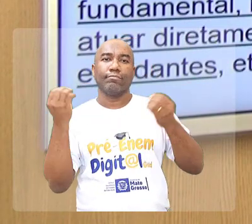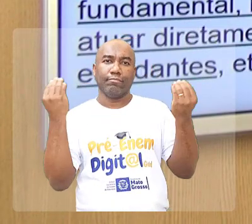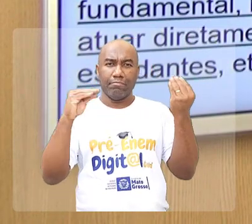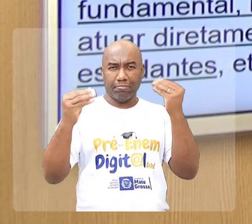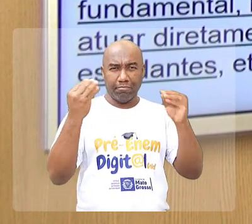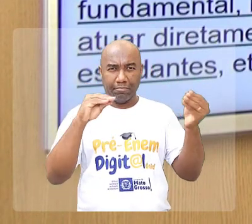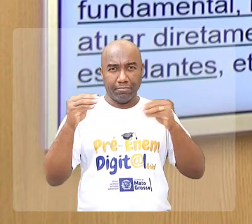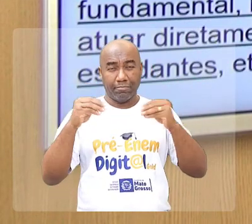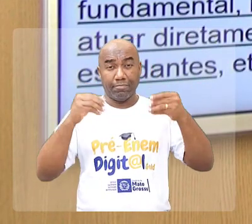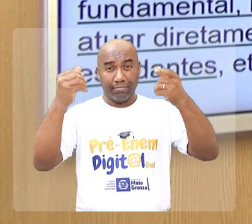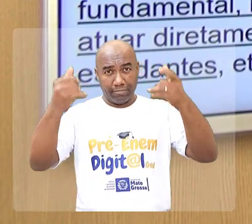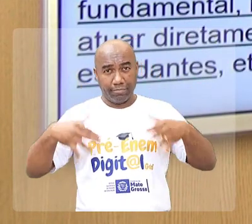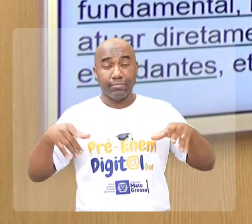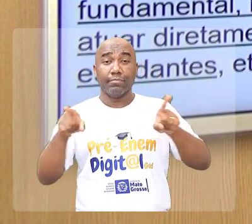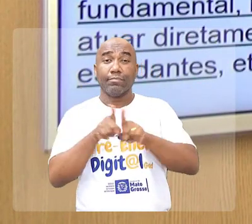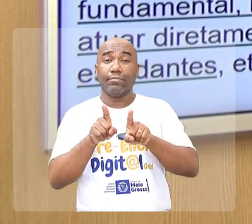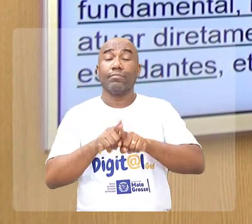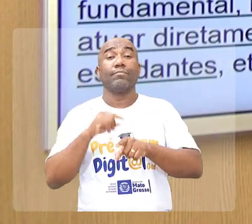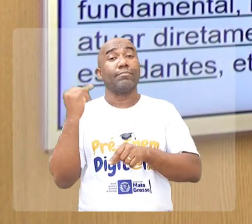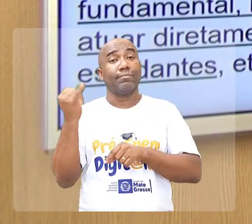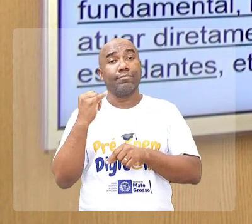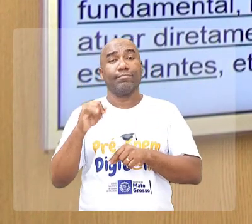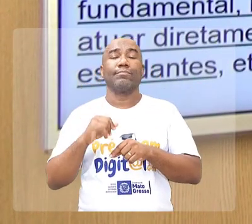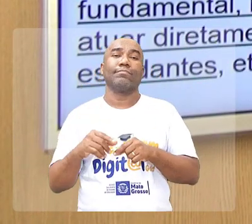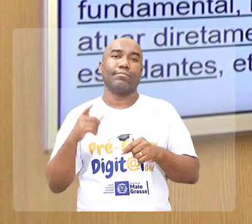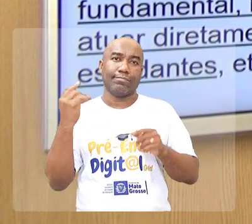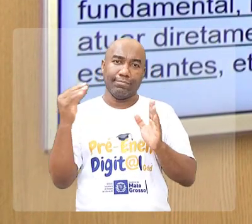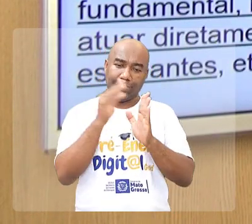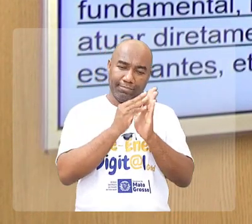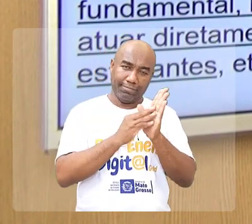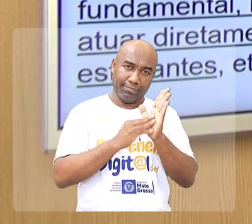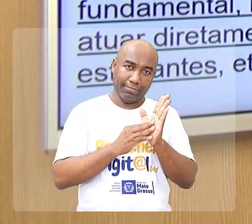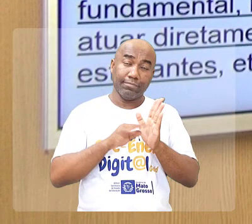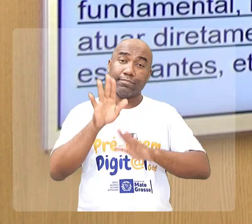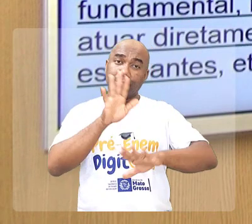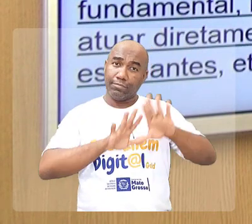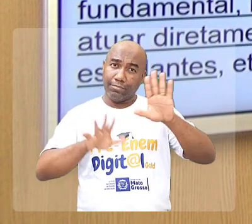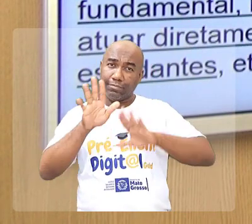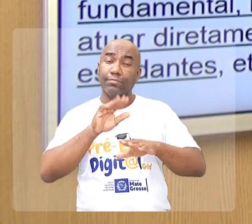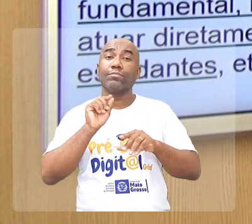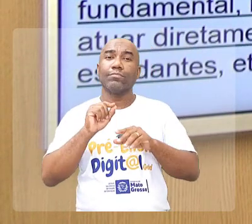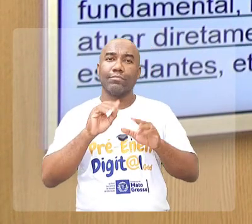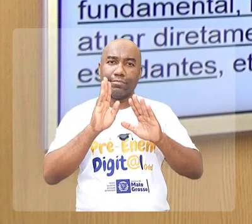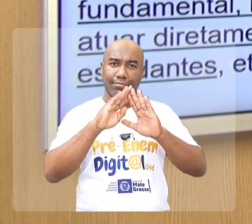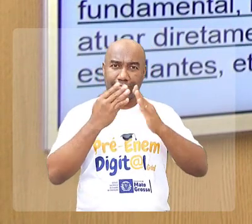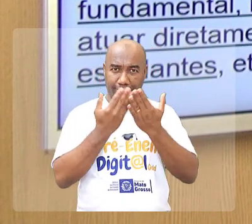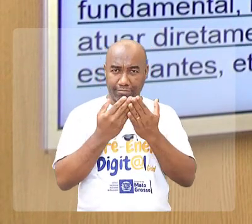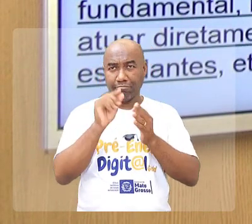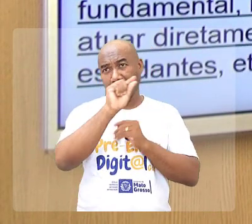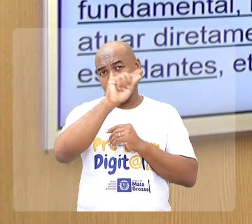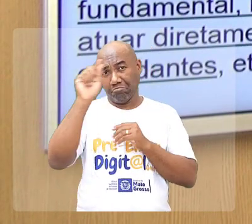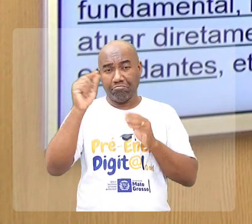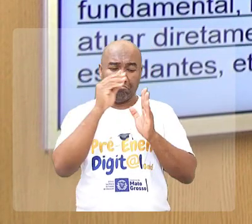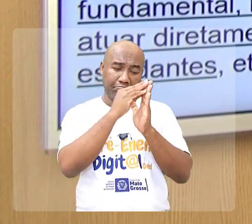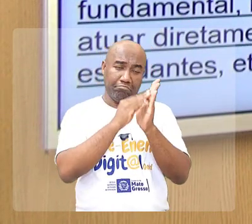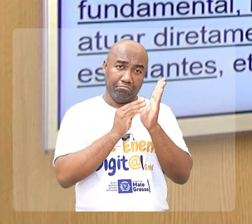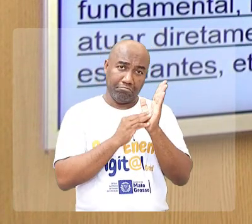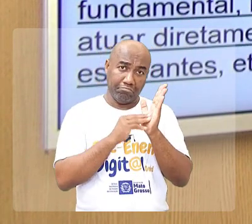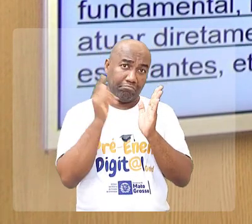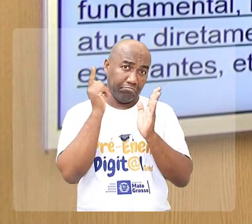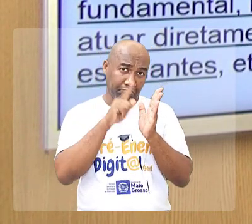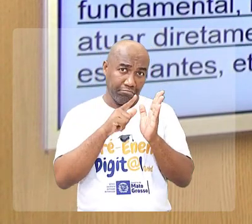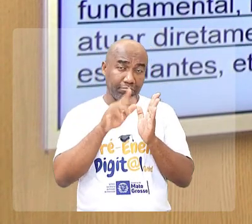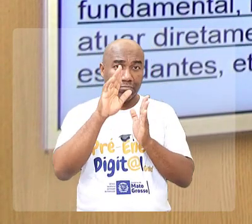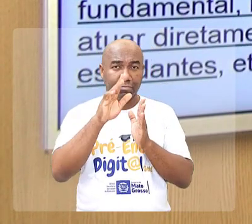o governo e não explica, mas escola está sempre lá na conclusão. Cuidado, gente, a escola não faz mágica.